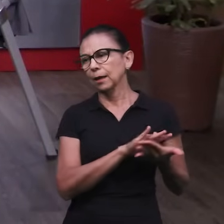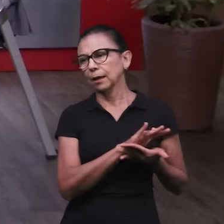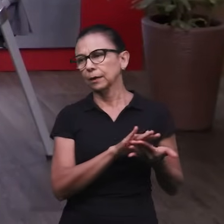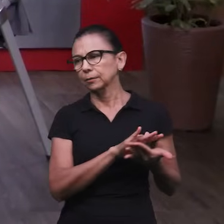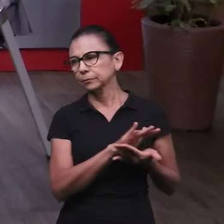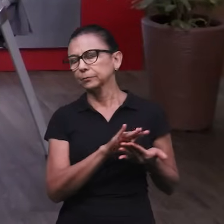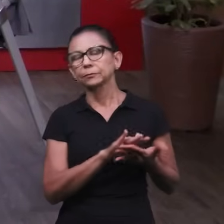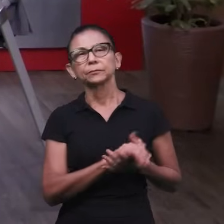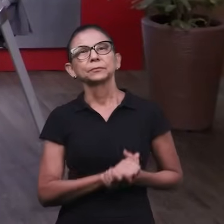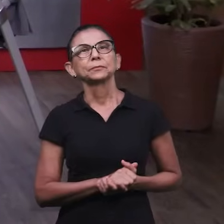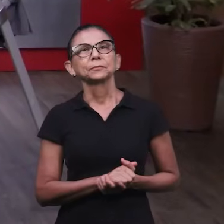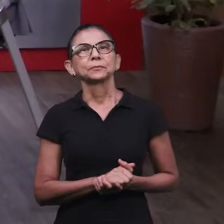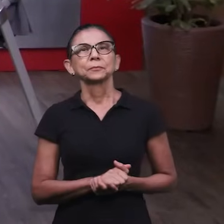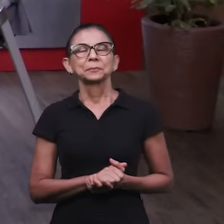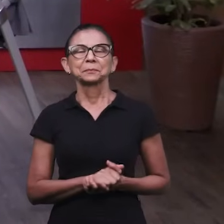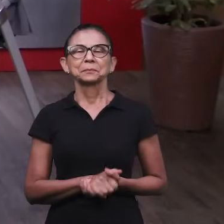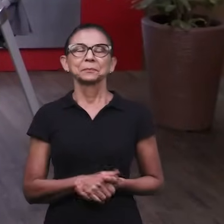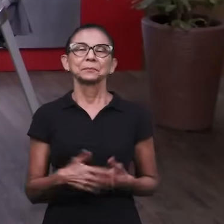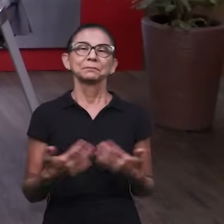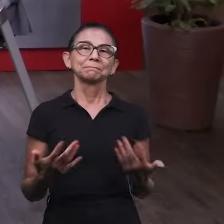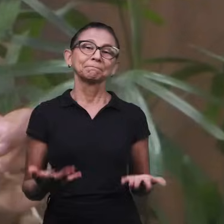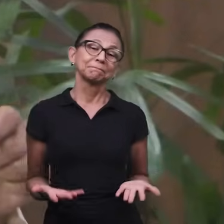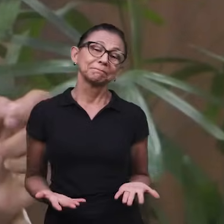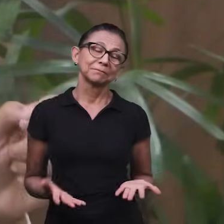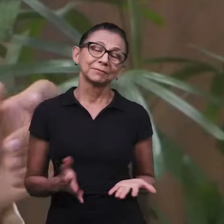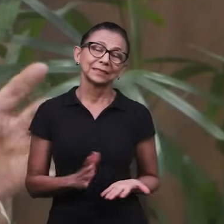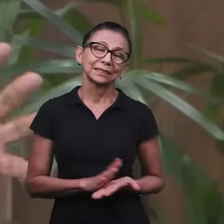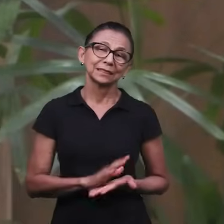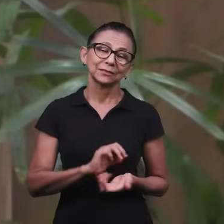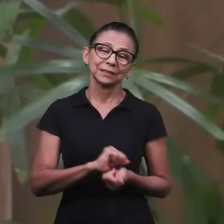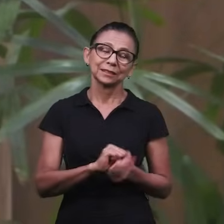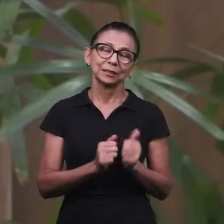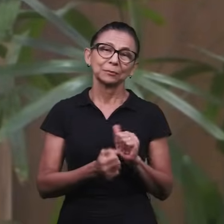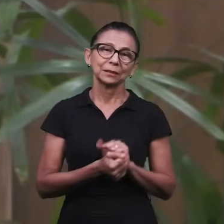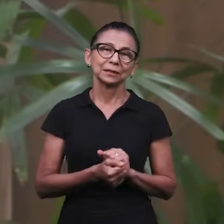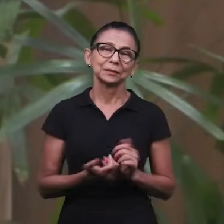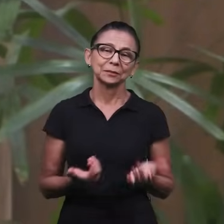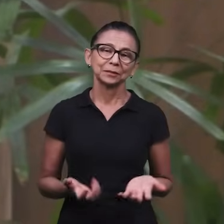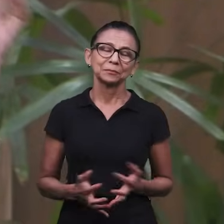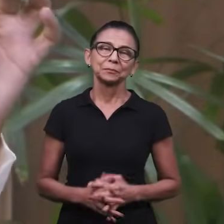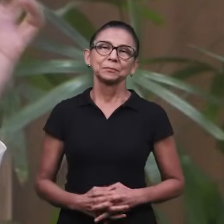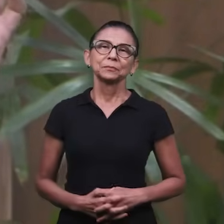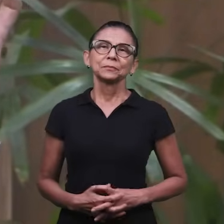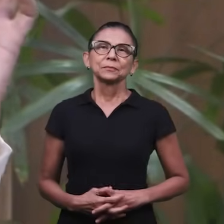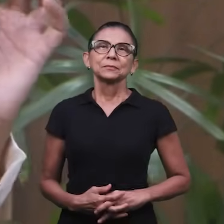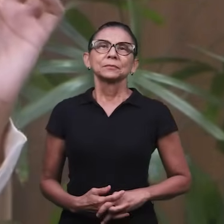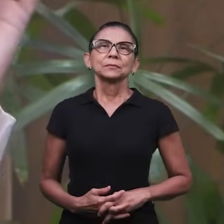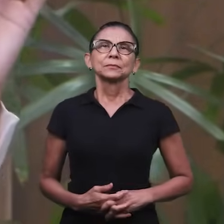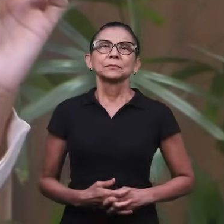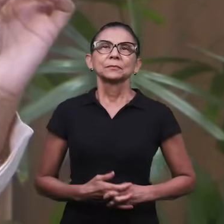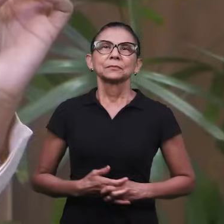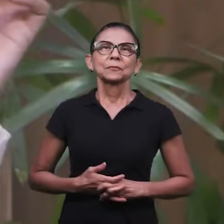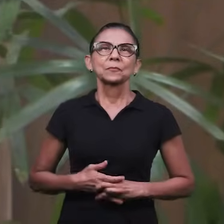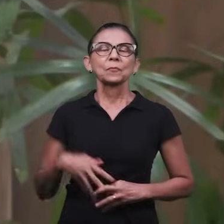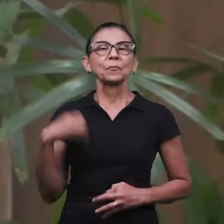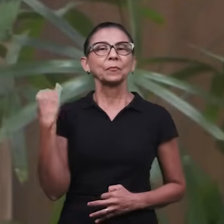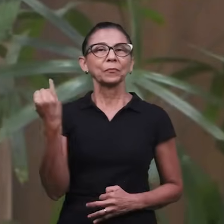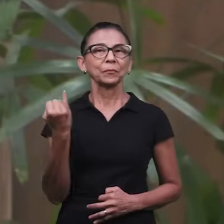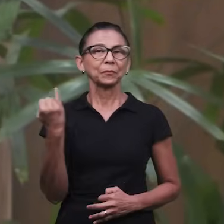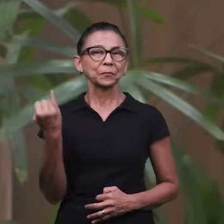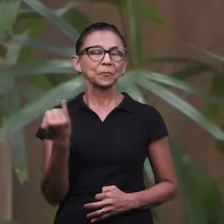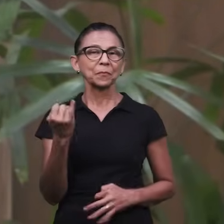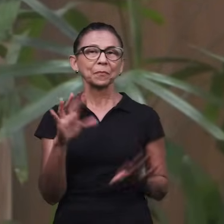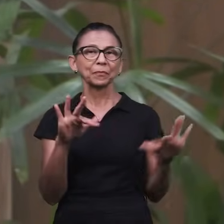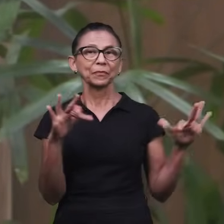ele. A pessoa falou um parágrafo. Então, ele vai aprendendo como é que ele funciona. E é interessantíssimo e muito importante que a